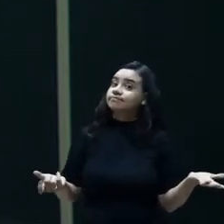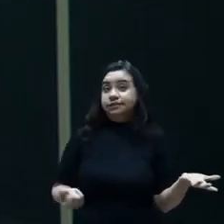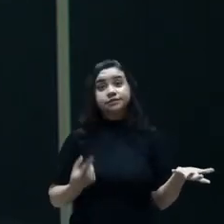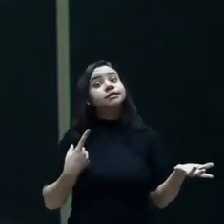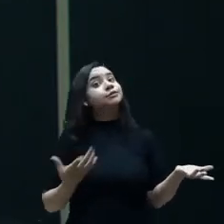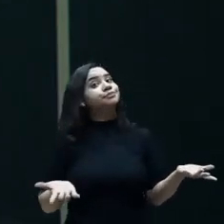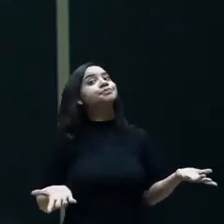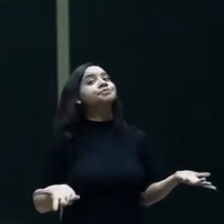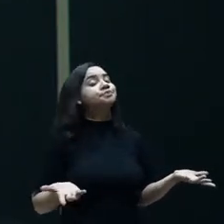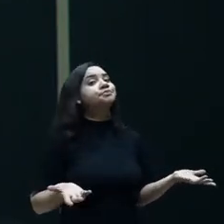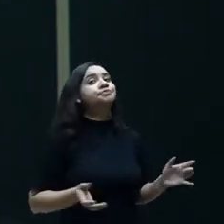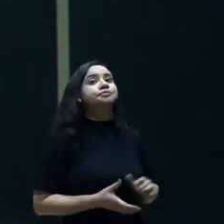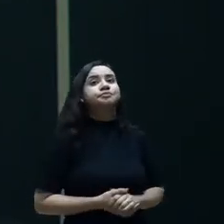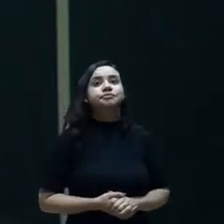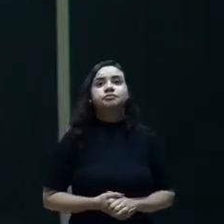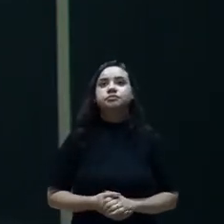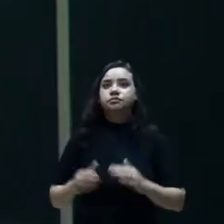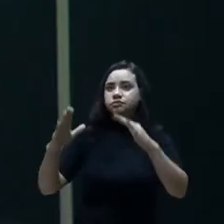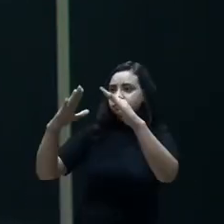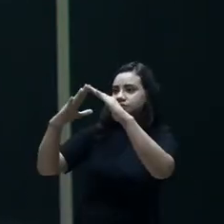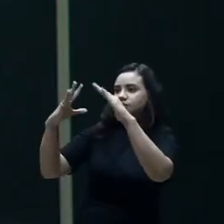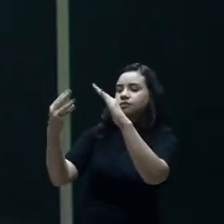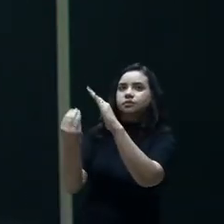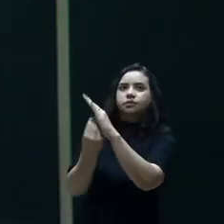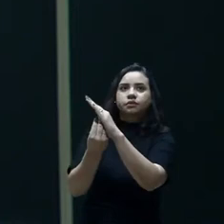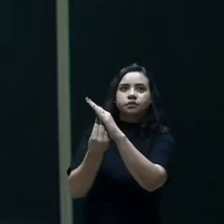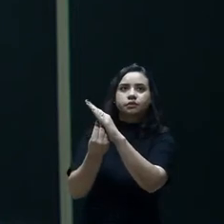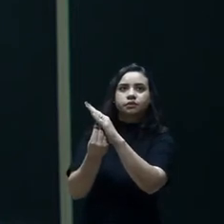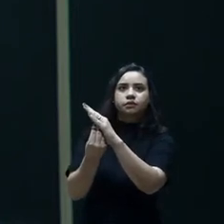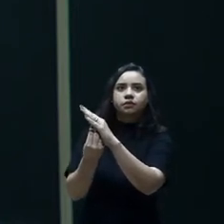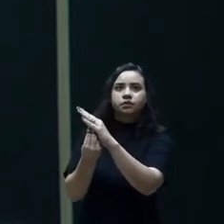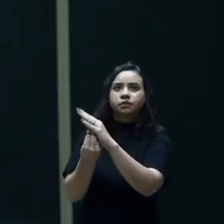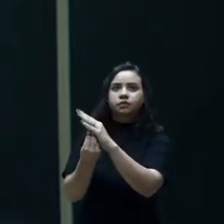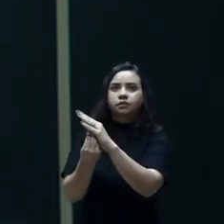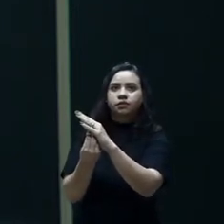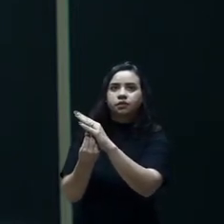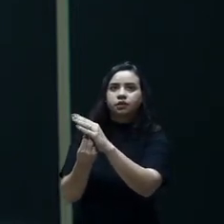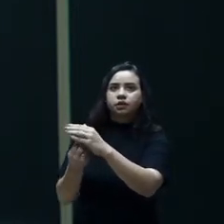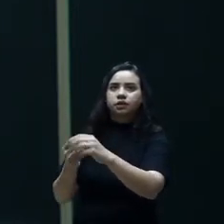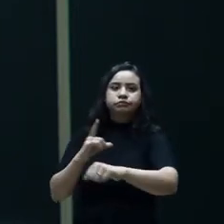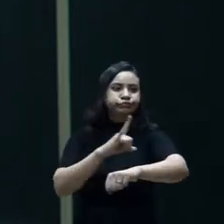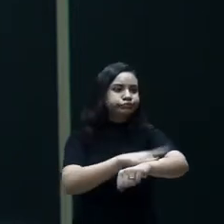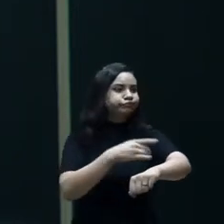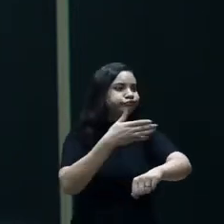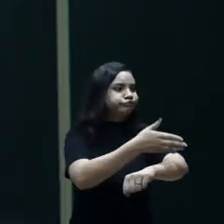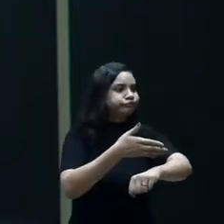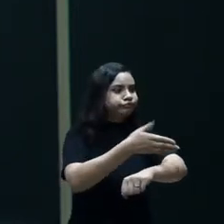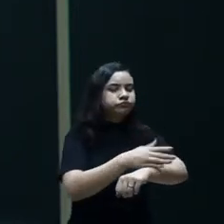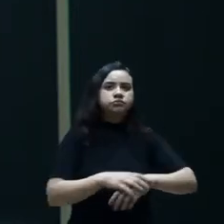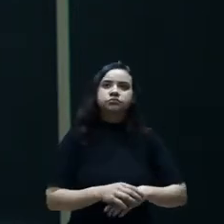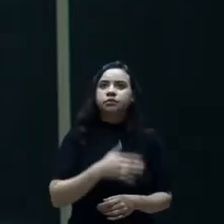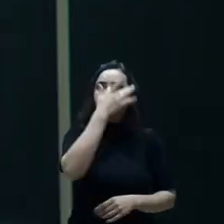Mas na casa de Deus, a gente flerta com isso. Tem gente que não consegue sentar e ouvir palavra de